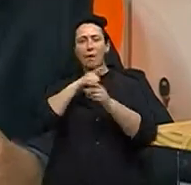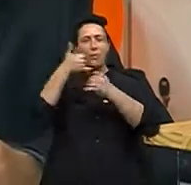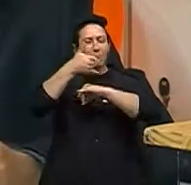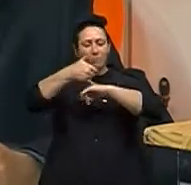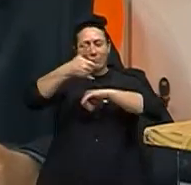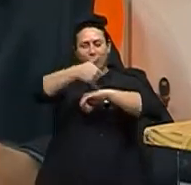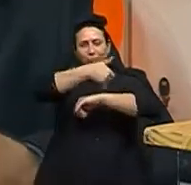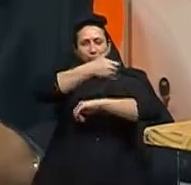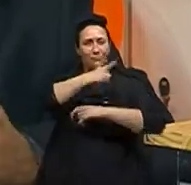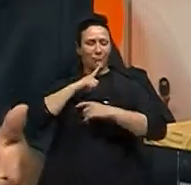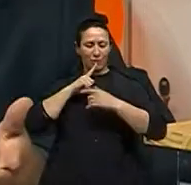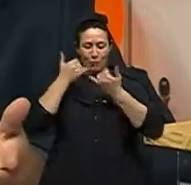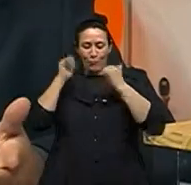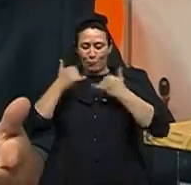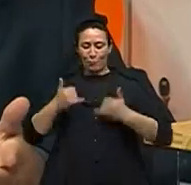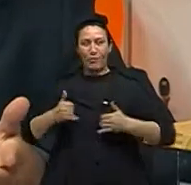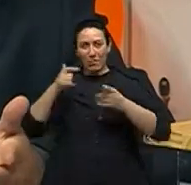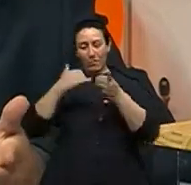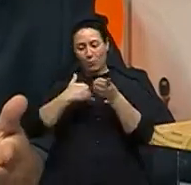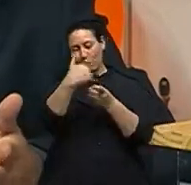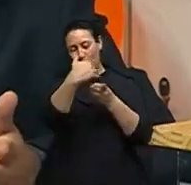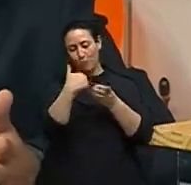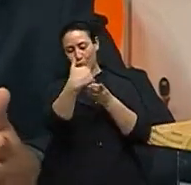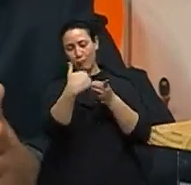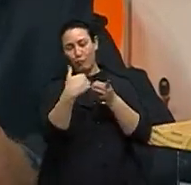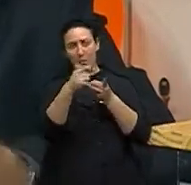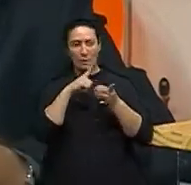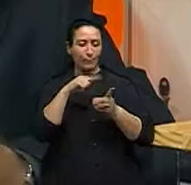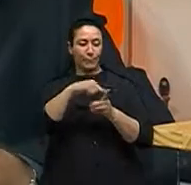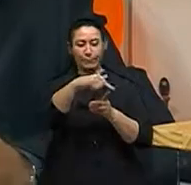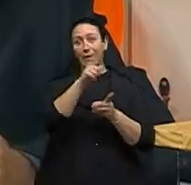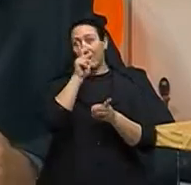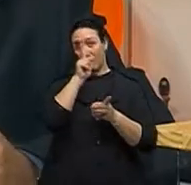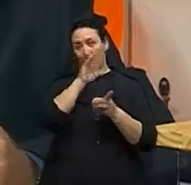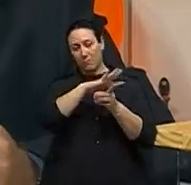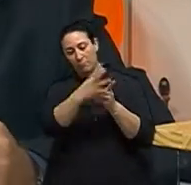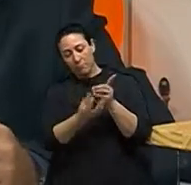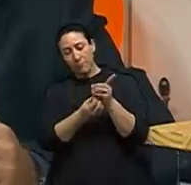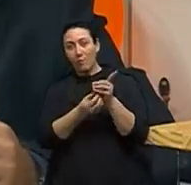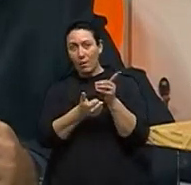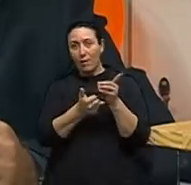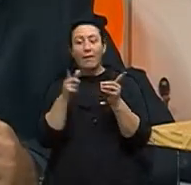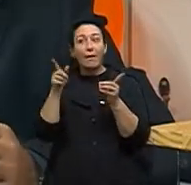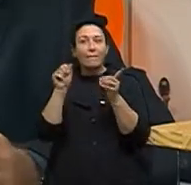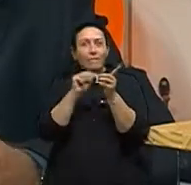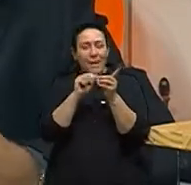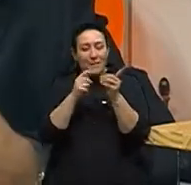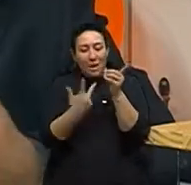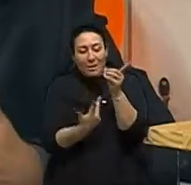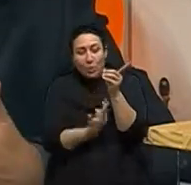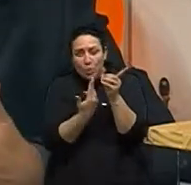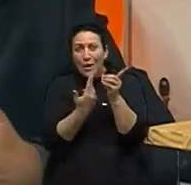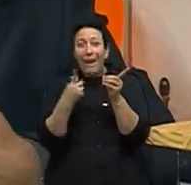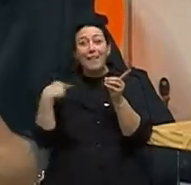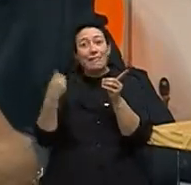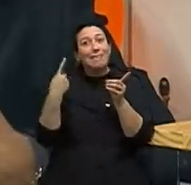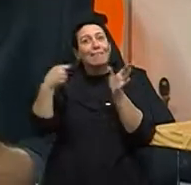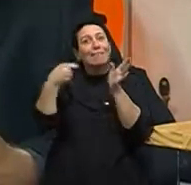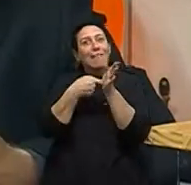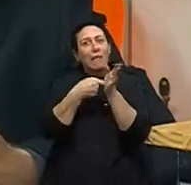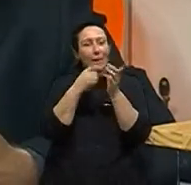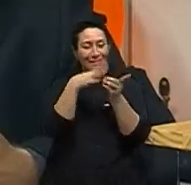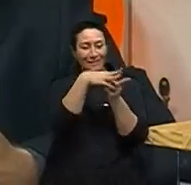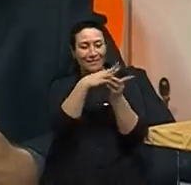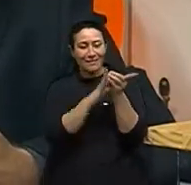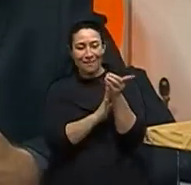ereção Ah OK quando a gente faz essa cirurgia a gente tenta preservar esses nervos algumas vezes a gente